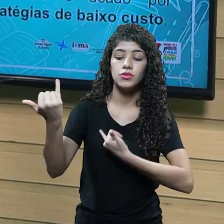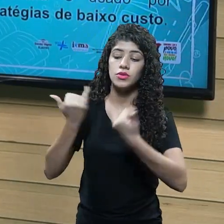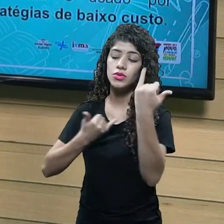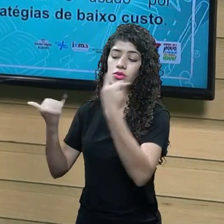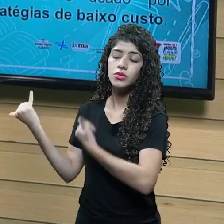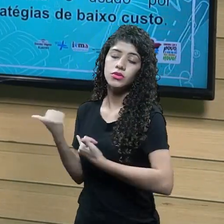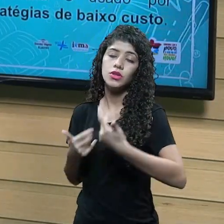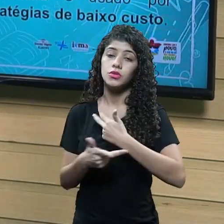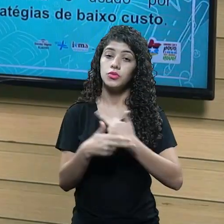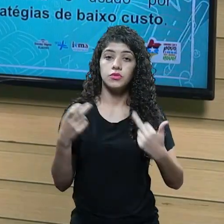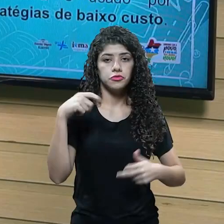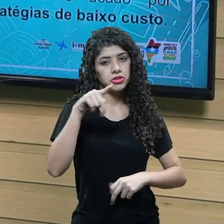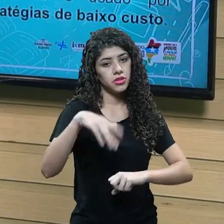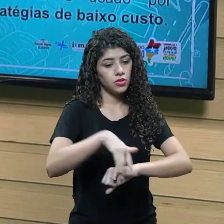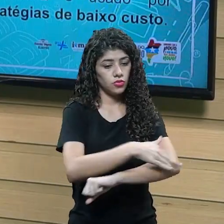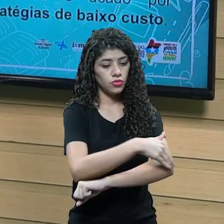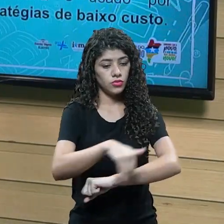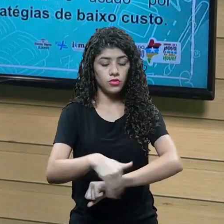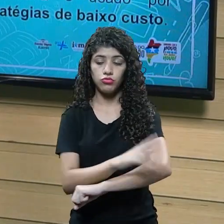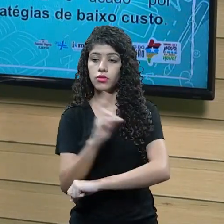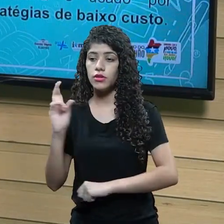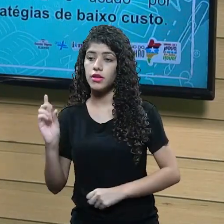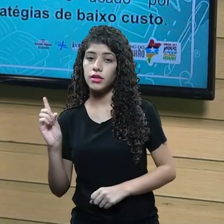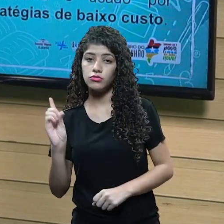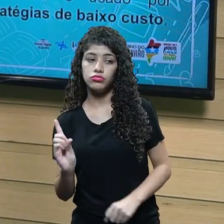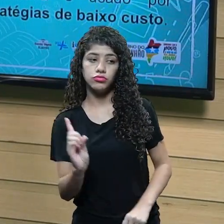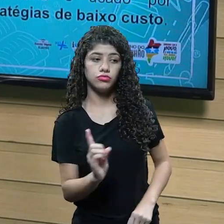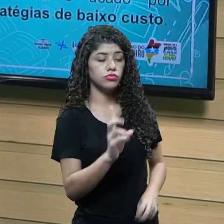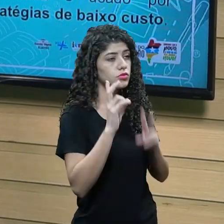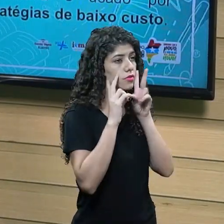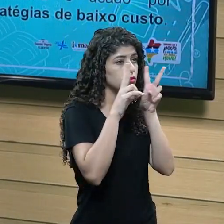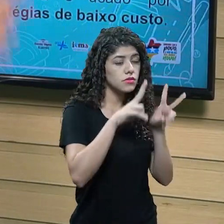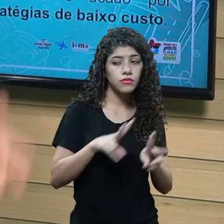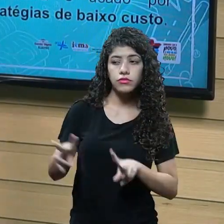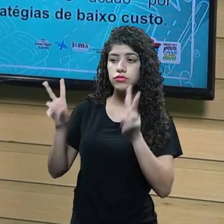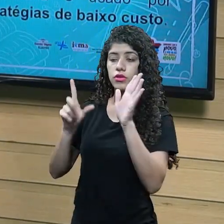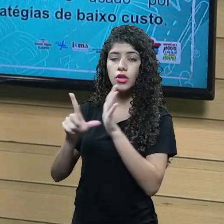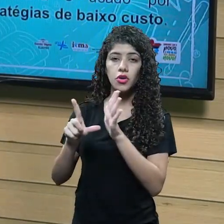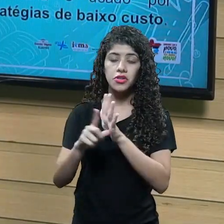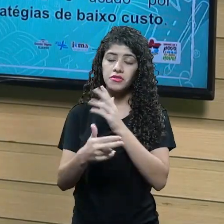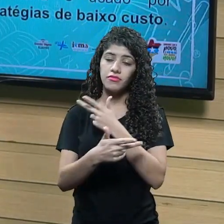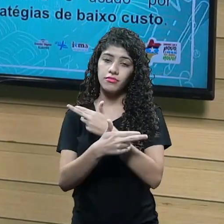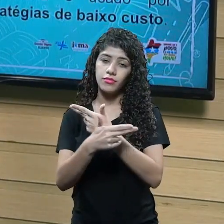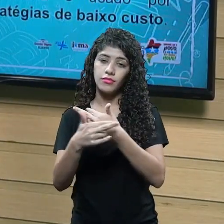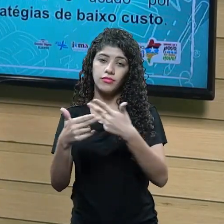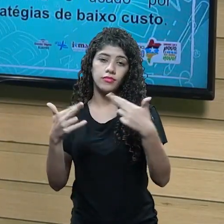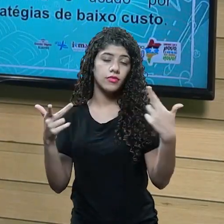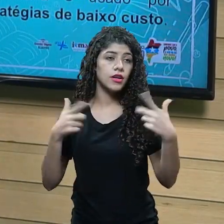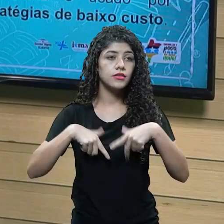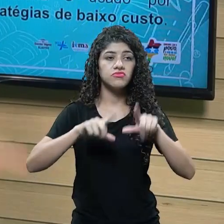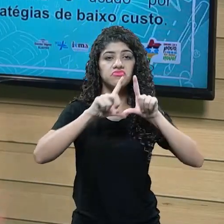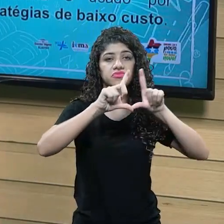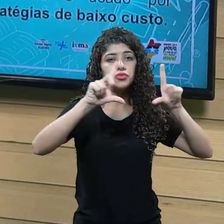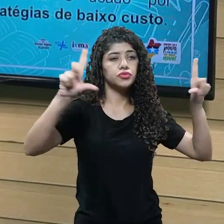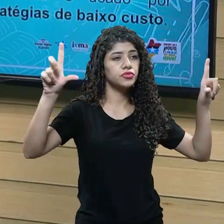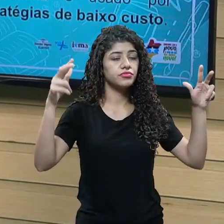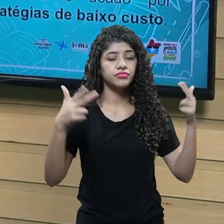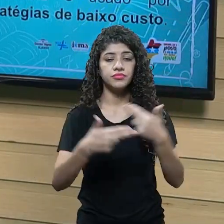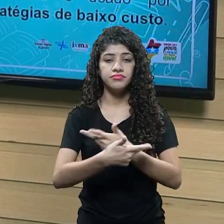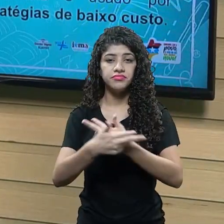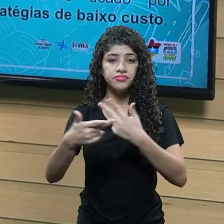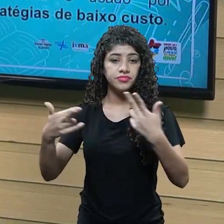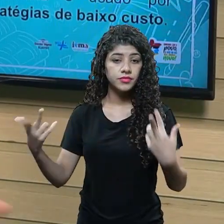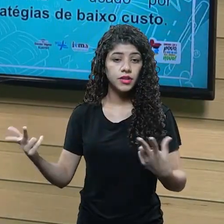você andando pela sua cidade, pelo seu bairro, você olha inúmeras lojas, inúmeros outdoors, inúmeras placas, inúmeros carros de som,